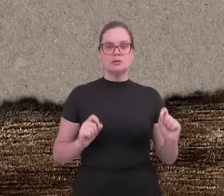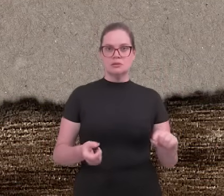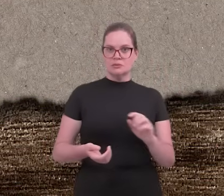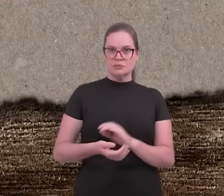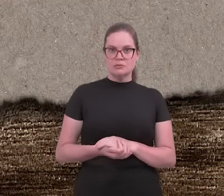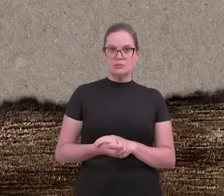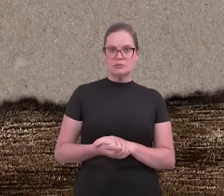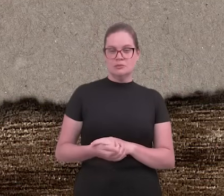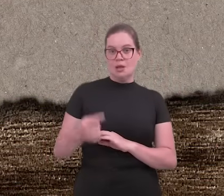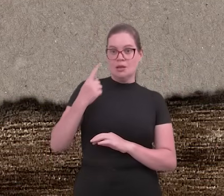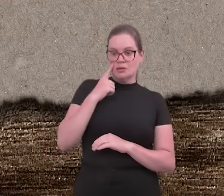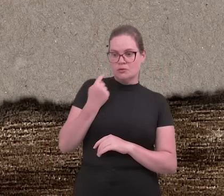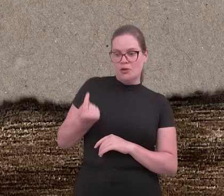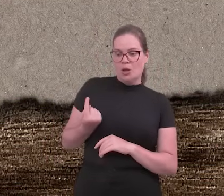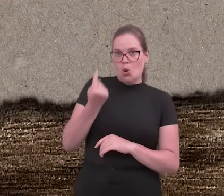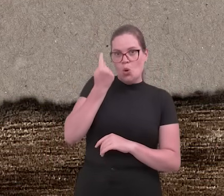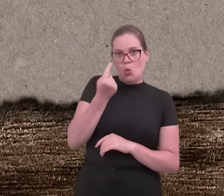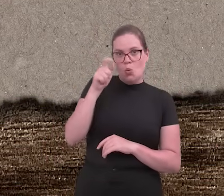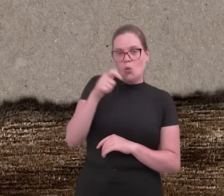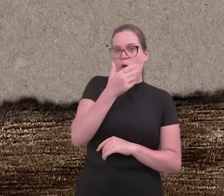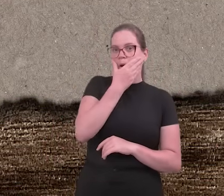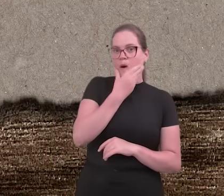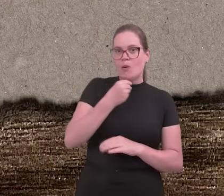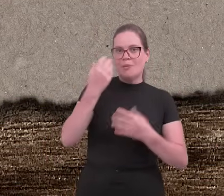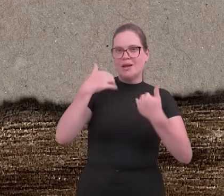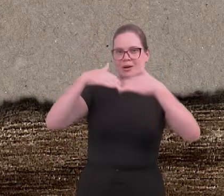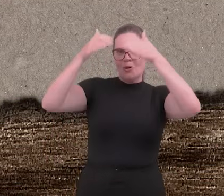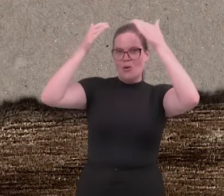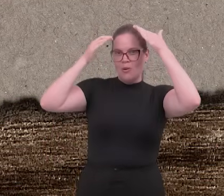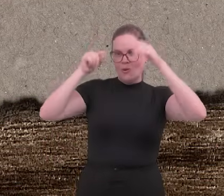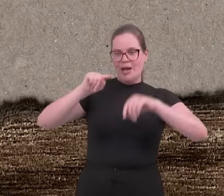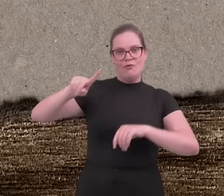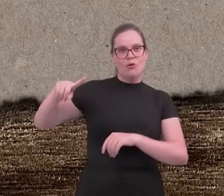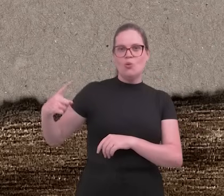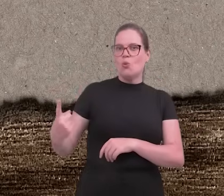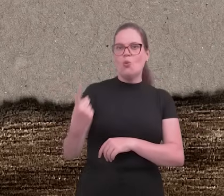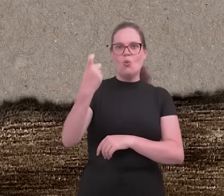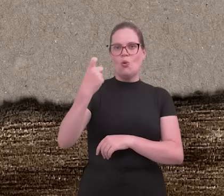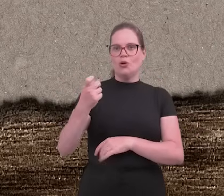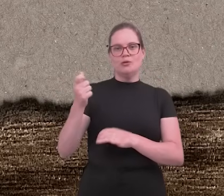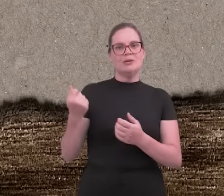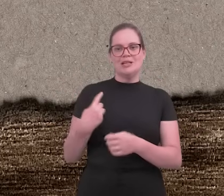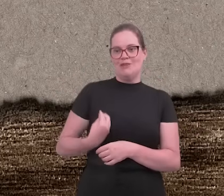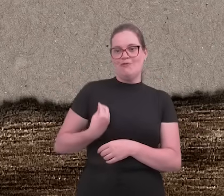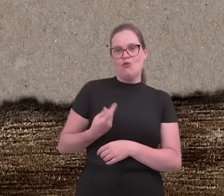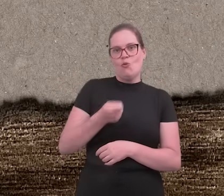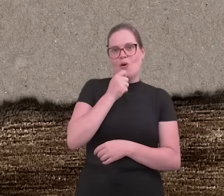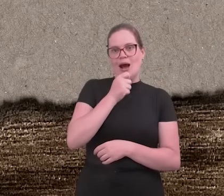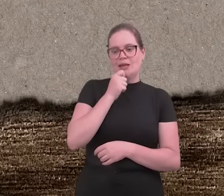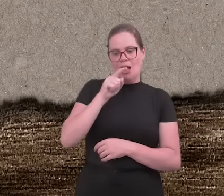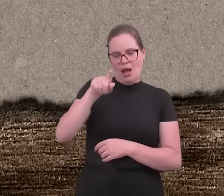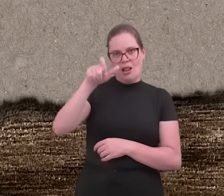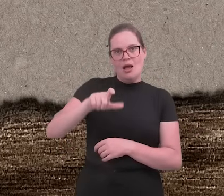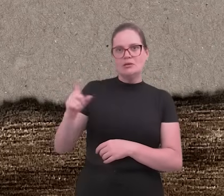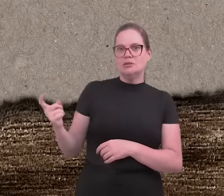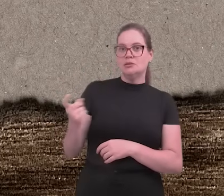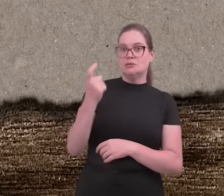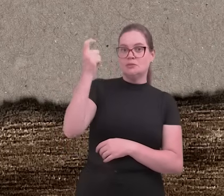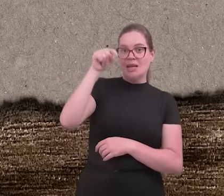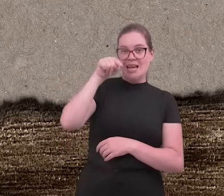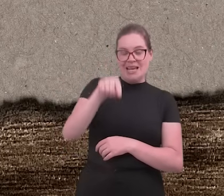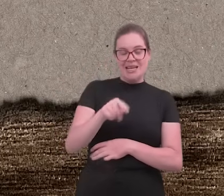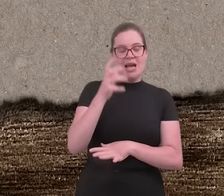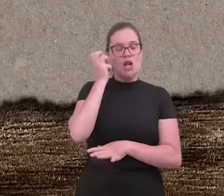porque só Og, o rei de Bazã, ficou do resto dos gigantes. Eis que o seu leito, um leito